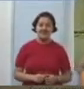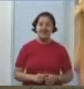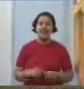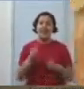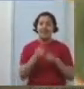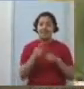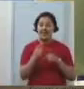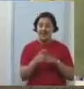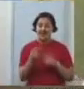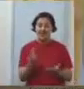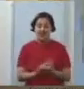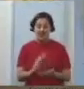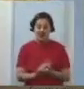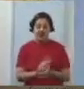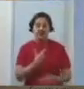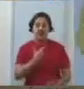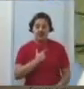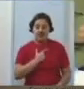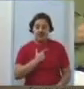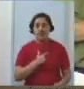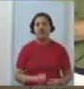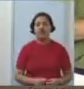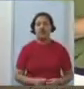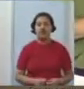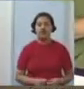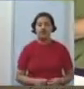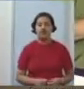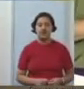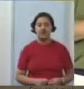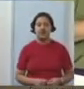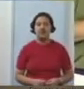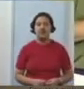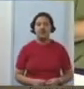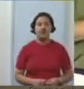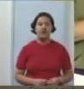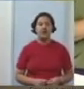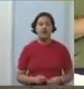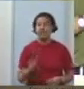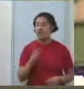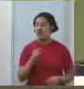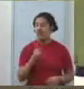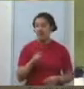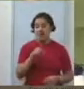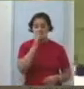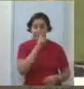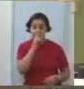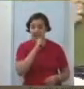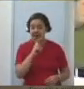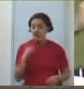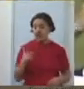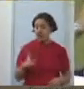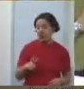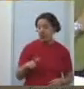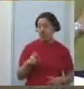as palavras torpes palavrão e nem vos enganeis uns aos